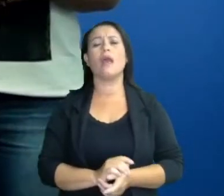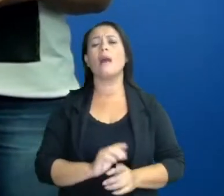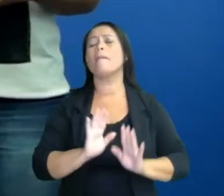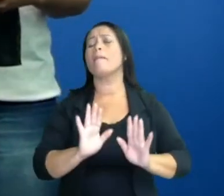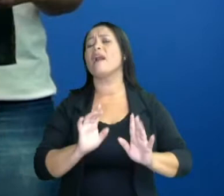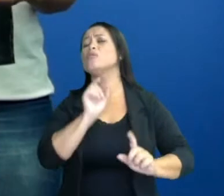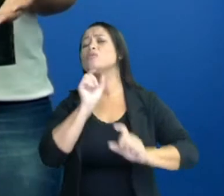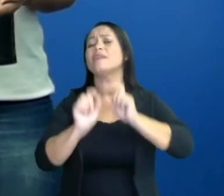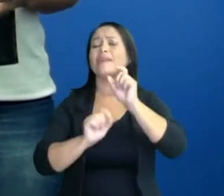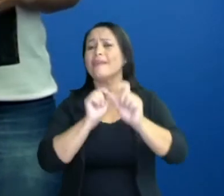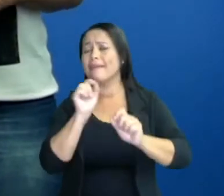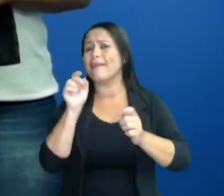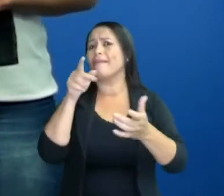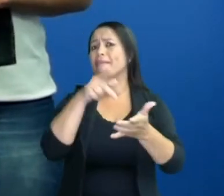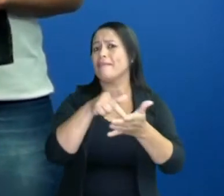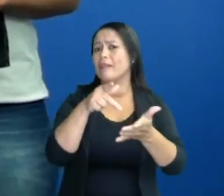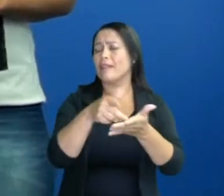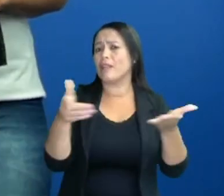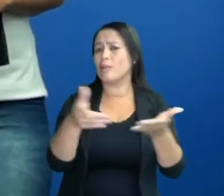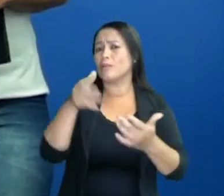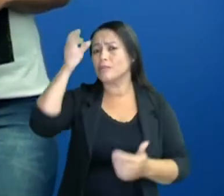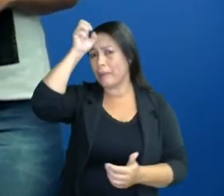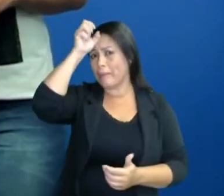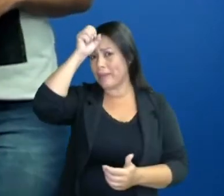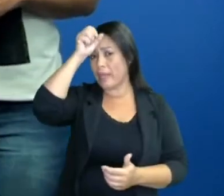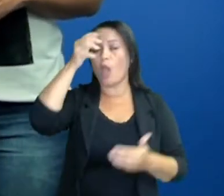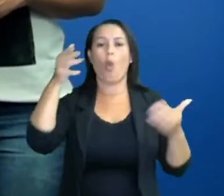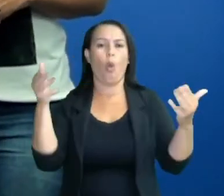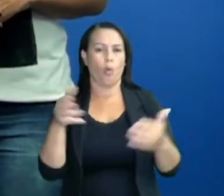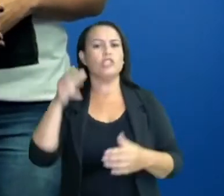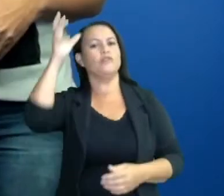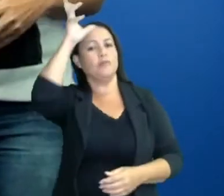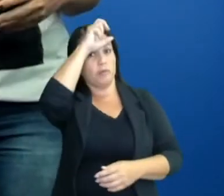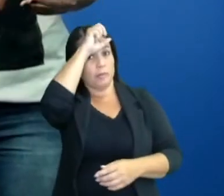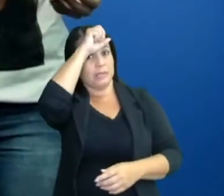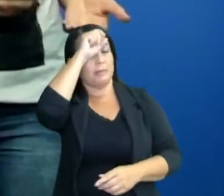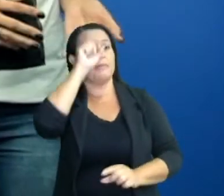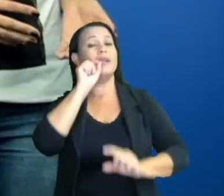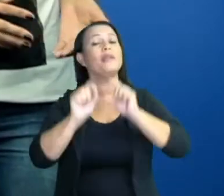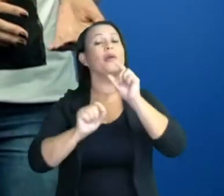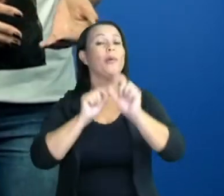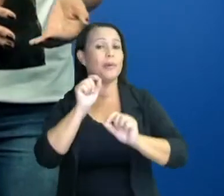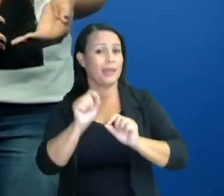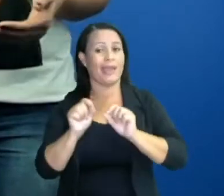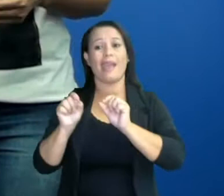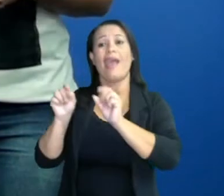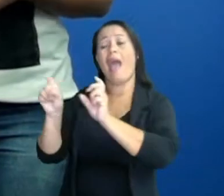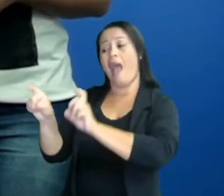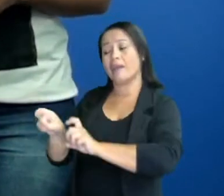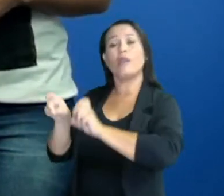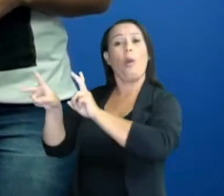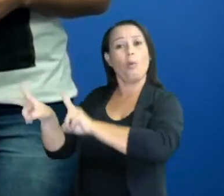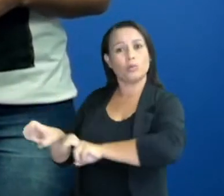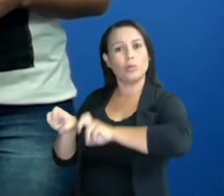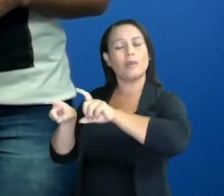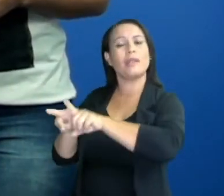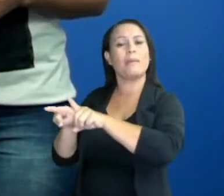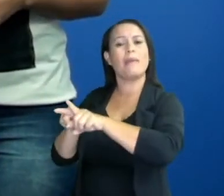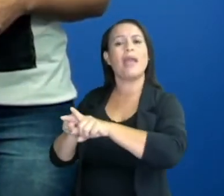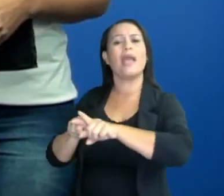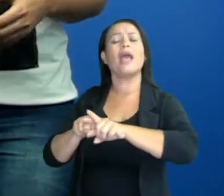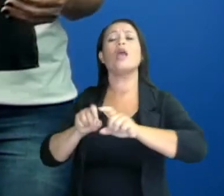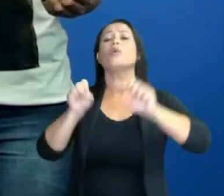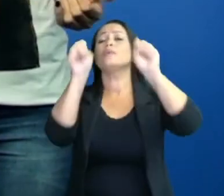É mas o que vamos realmente aprender hoje hoje nós vamos aprender o que é agricultura e os seus sistemas